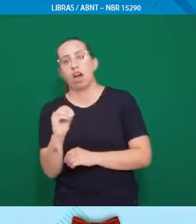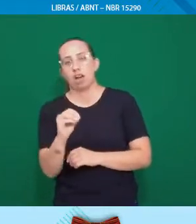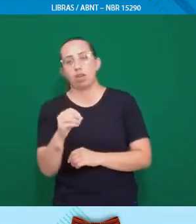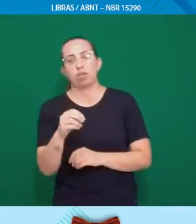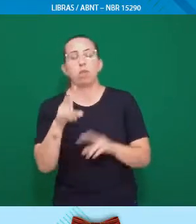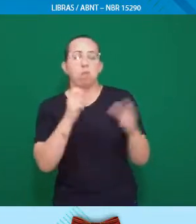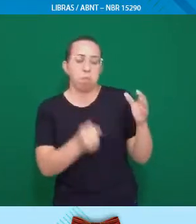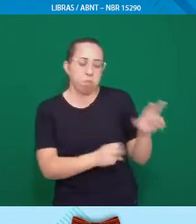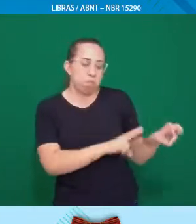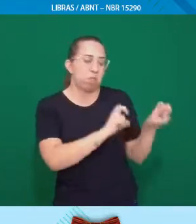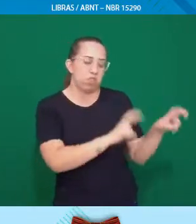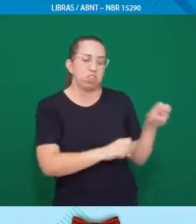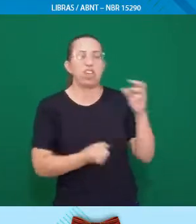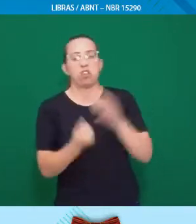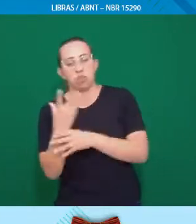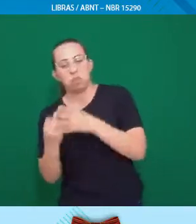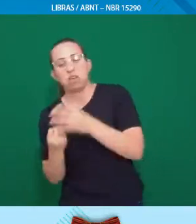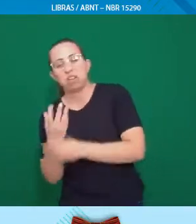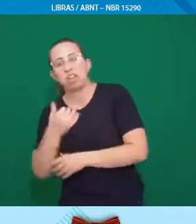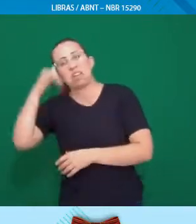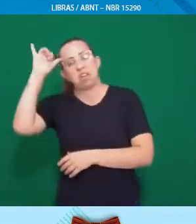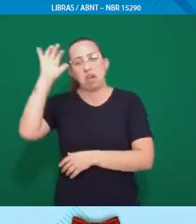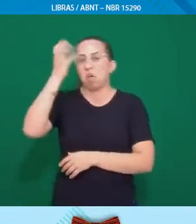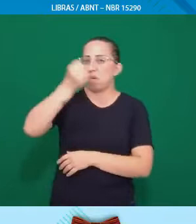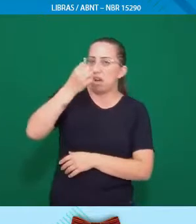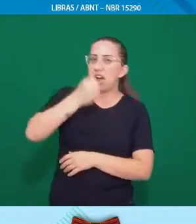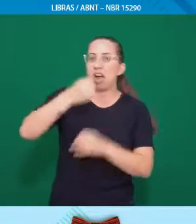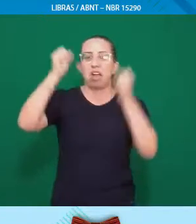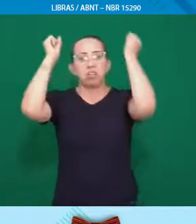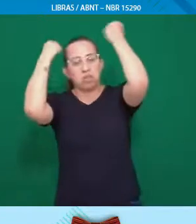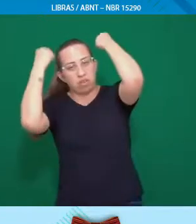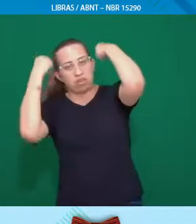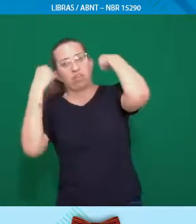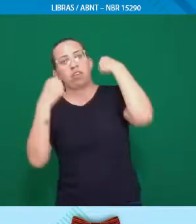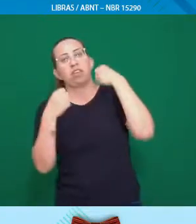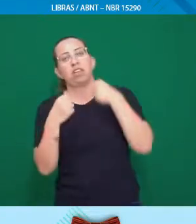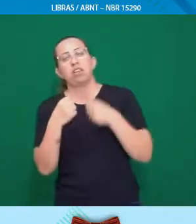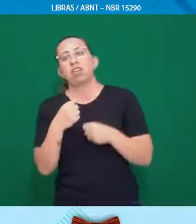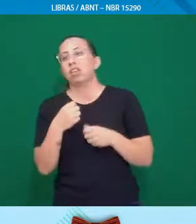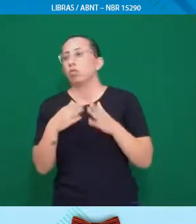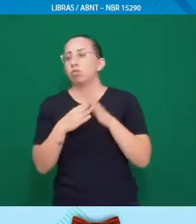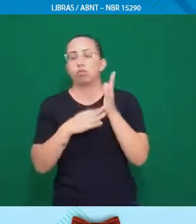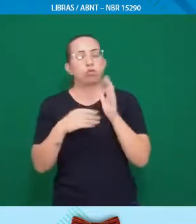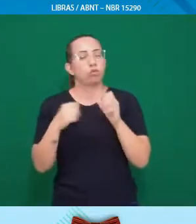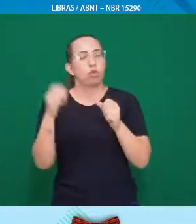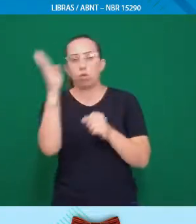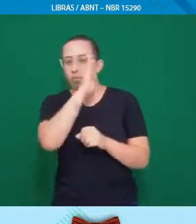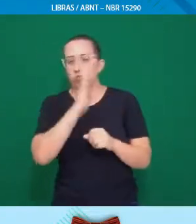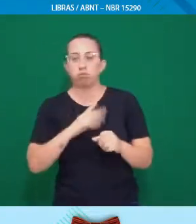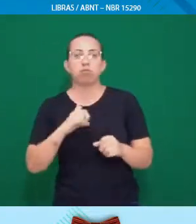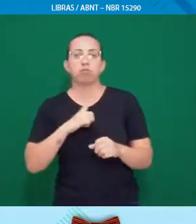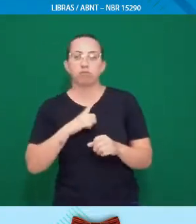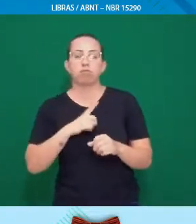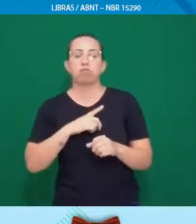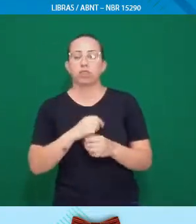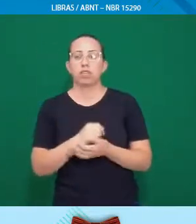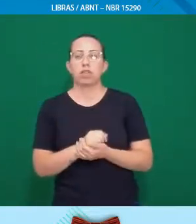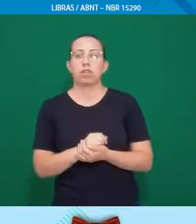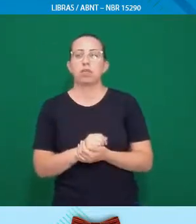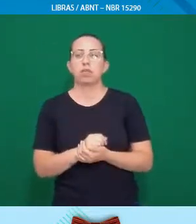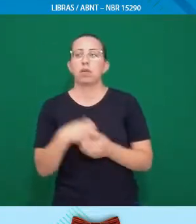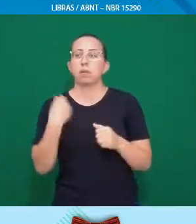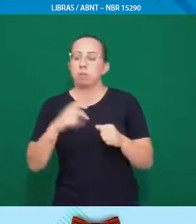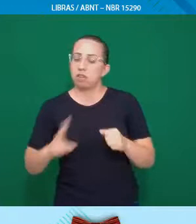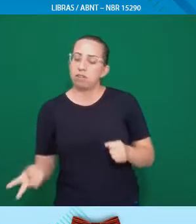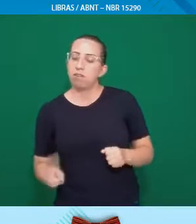bolha você sai corta o Brasil de ponta a ponta você vê maquinário né então você vê a força do Lago e Tem que fortalecer cada vez mais